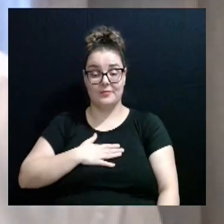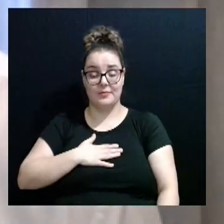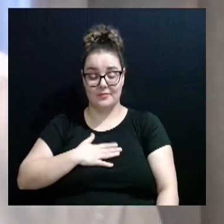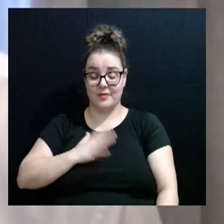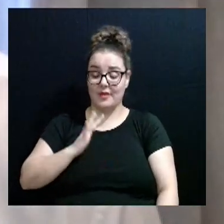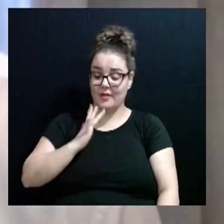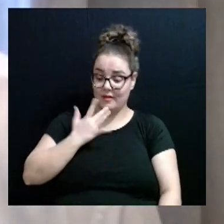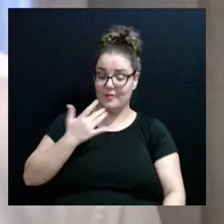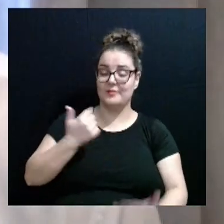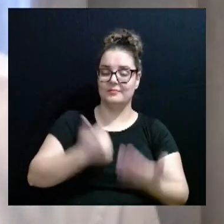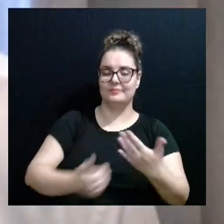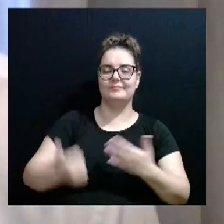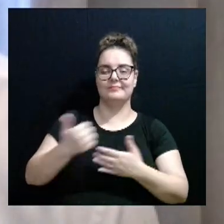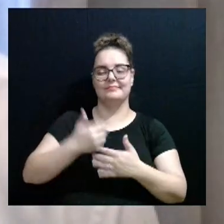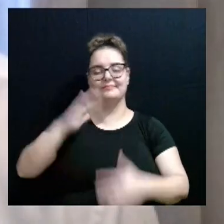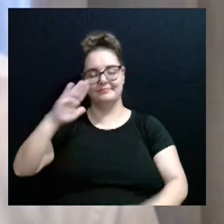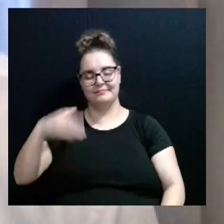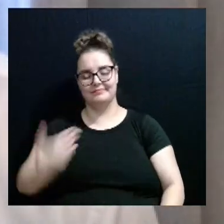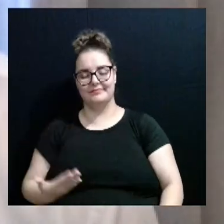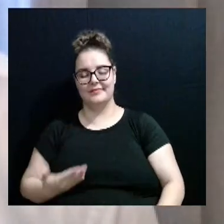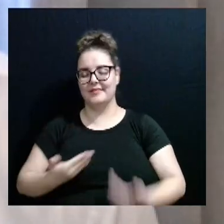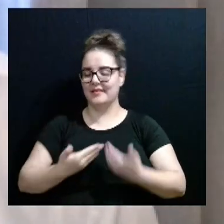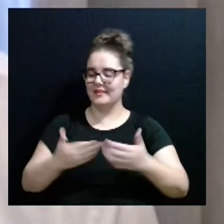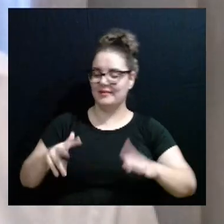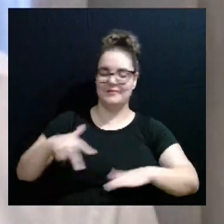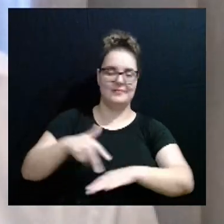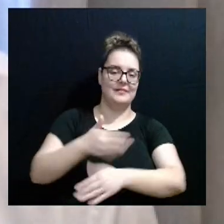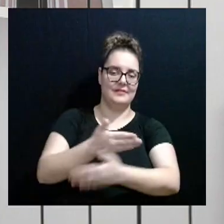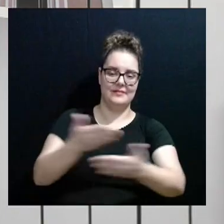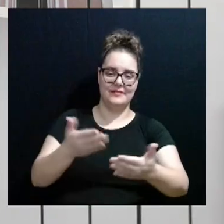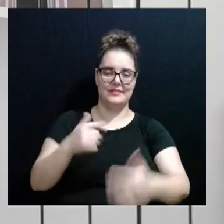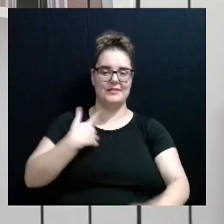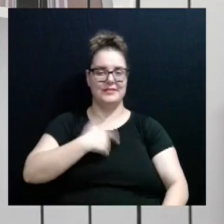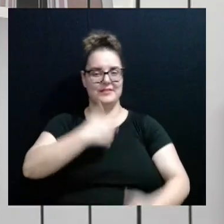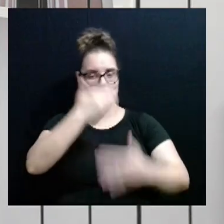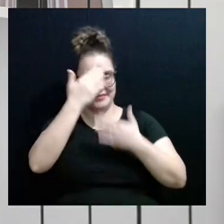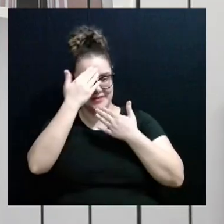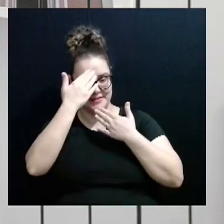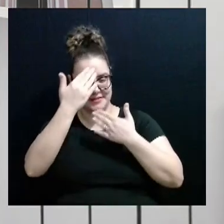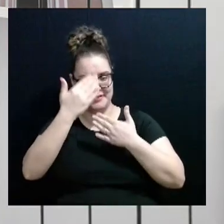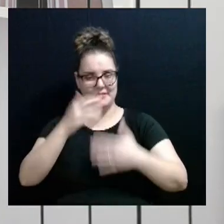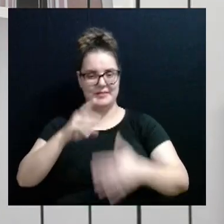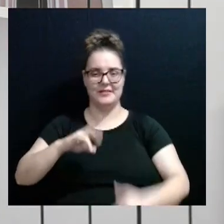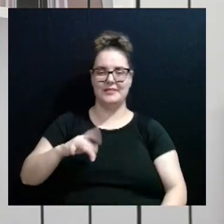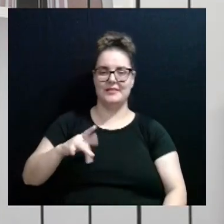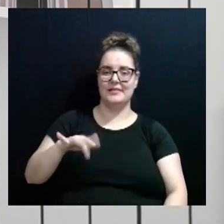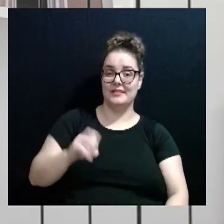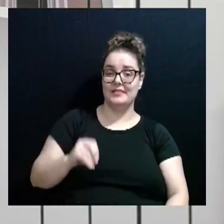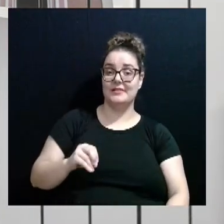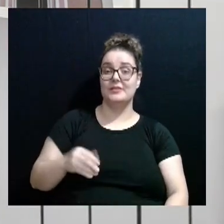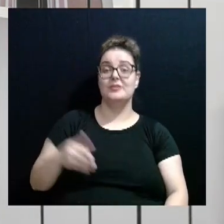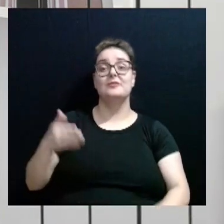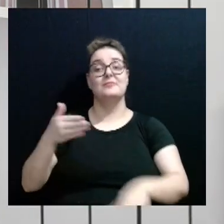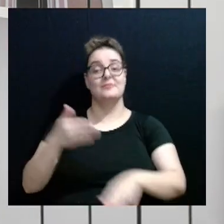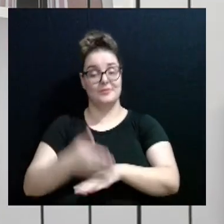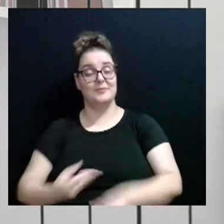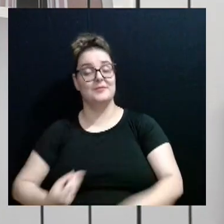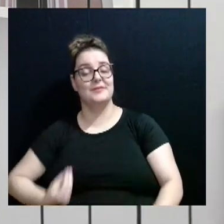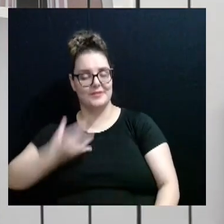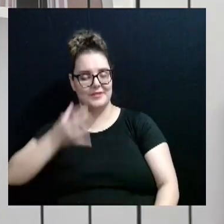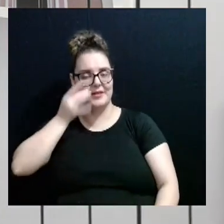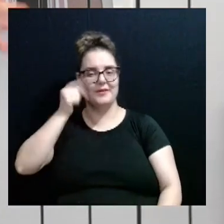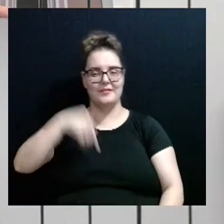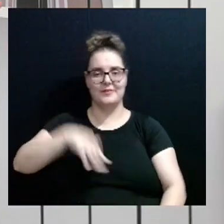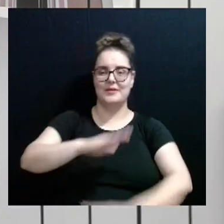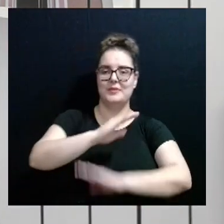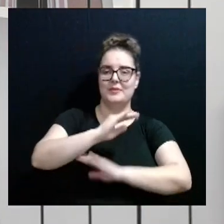à disposição de vocês. Nós aqui agradecemos Ricardo Inglês de Souza participando ao vivo aqui do Jornal Câmara Notícia